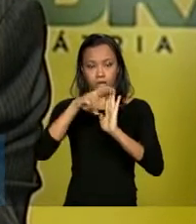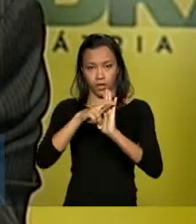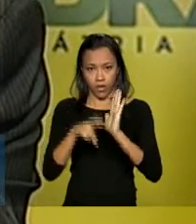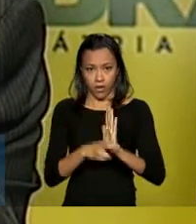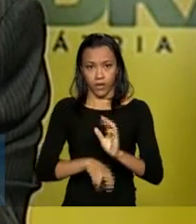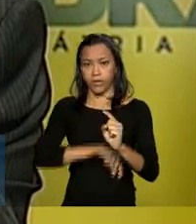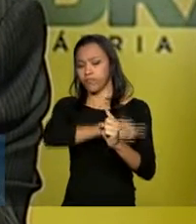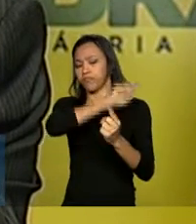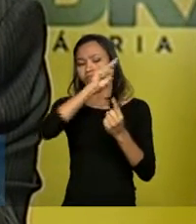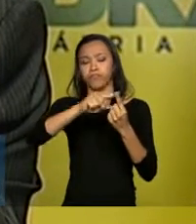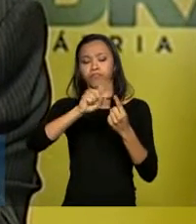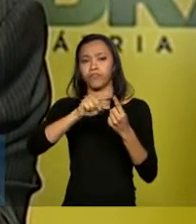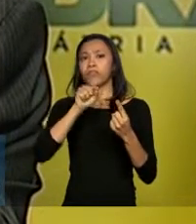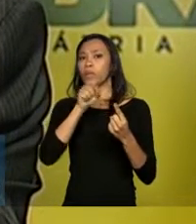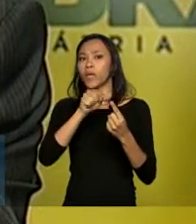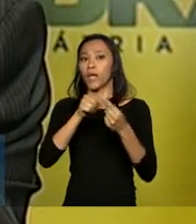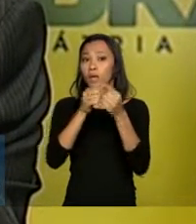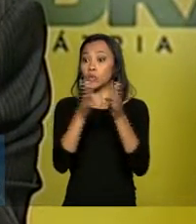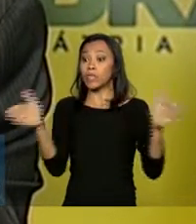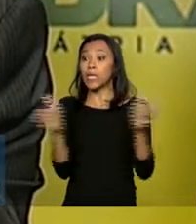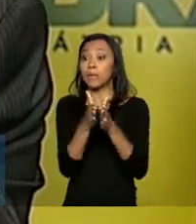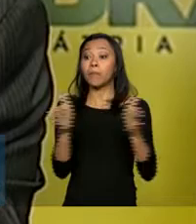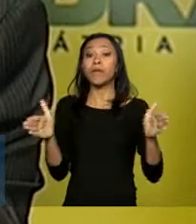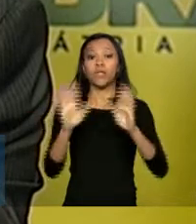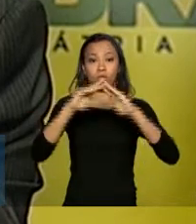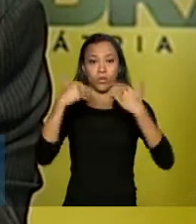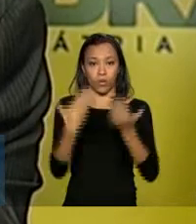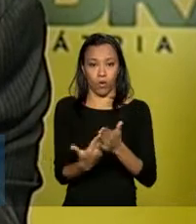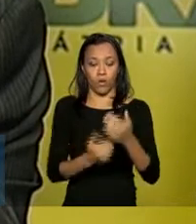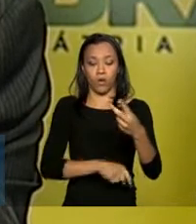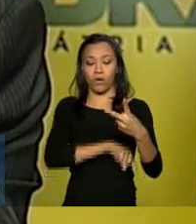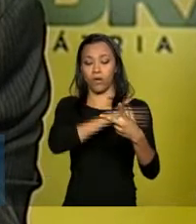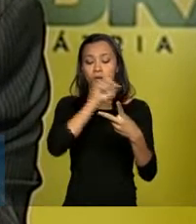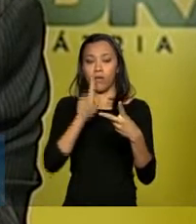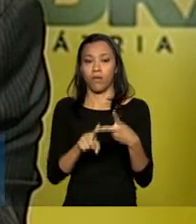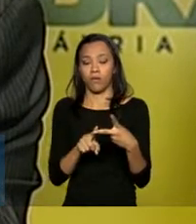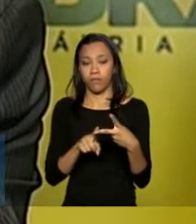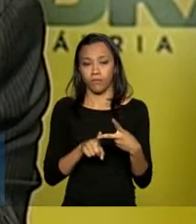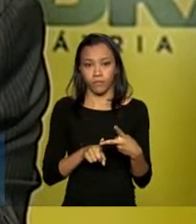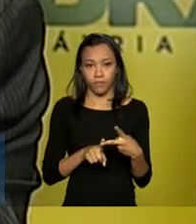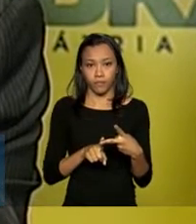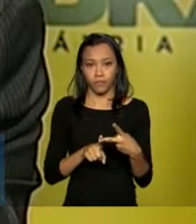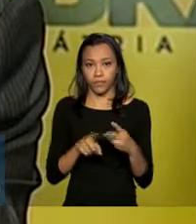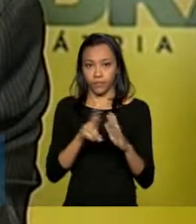de tamanho da escola, o critério de